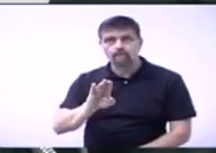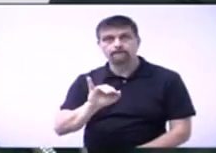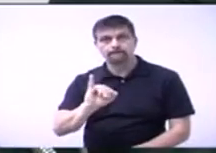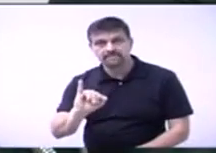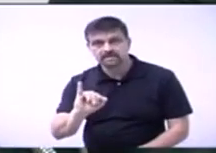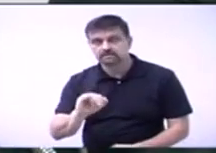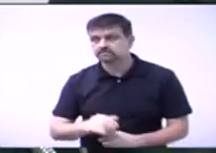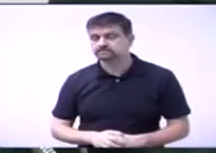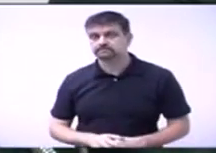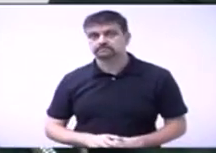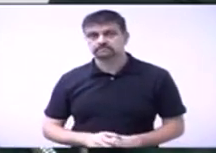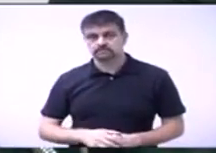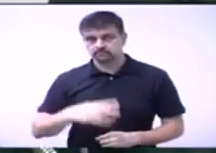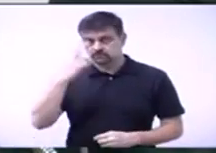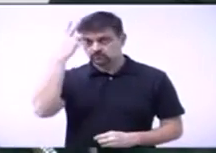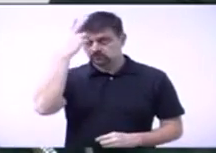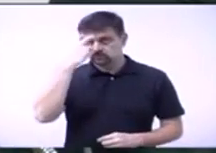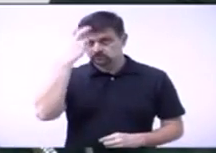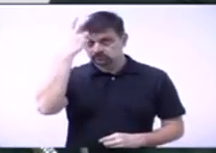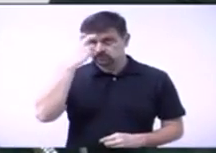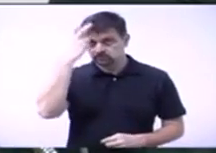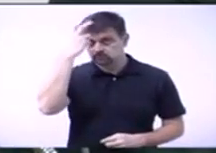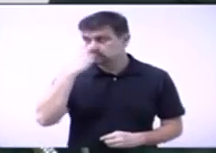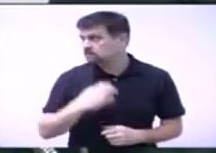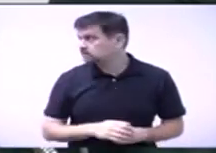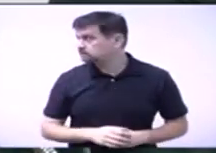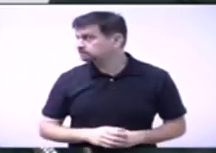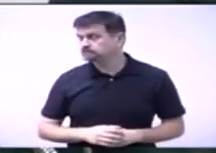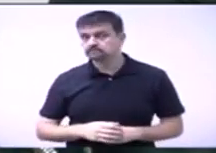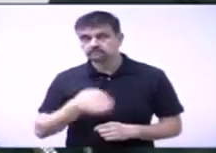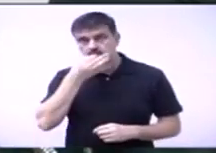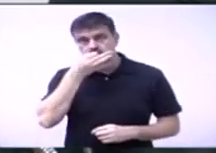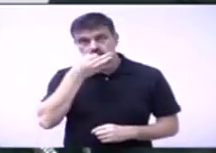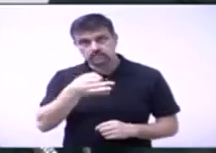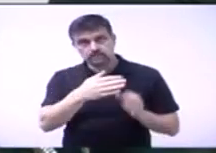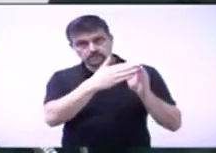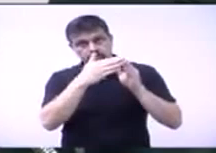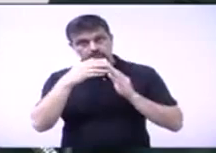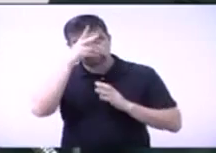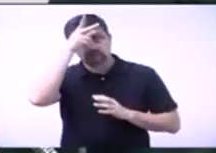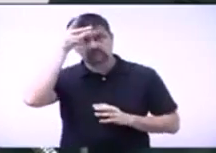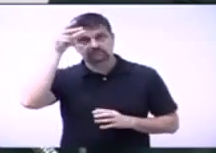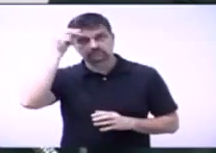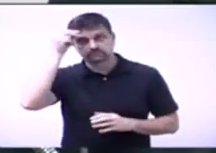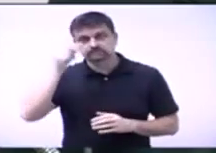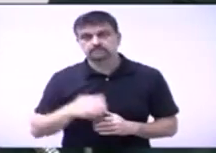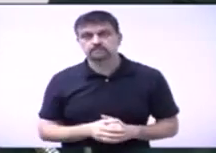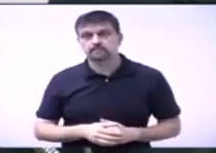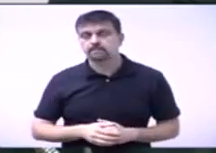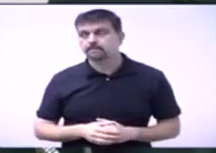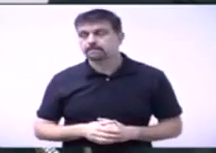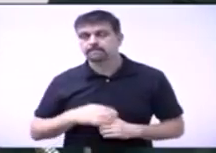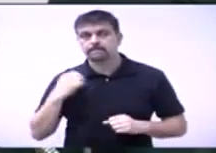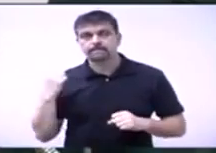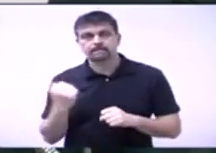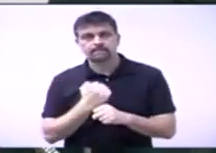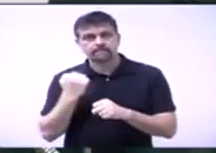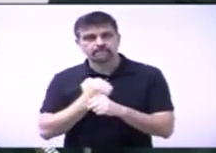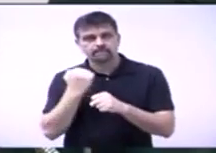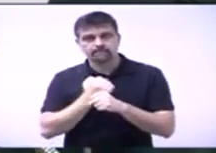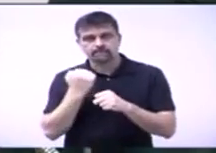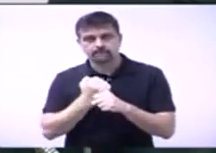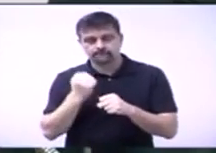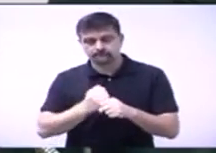174, do vereador Fábio Valadão, sugere ao Executivo a construção de